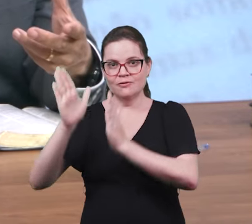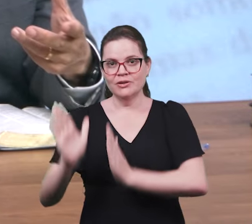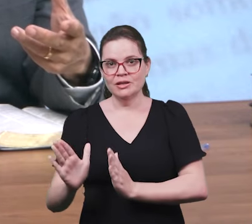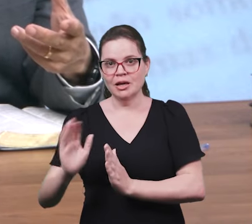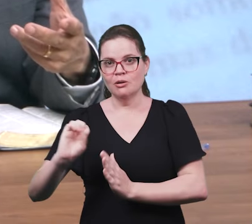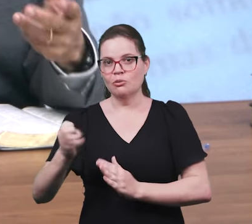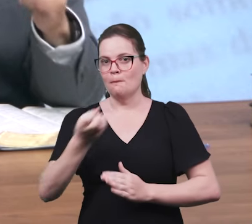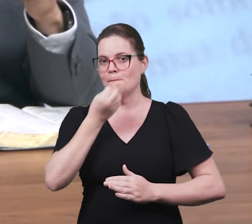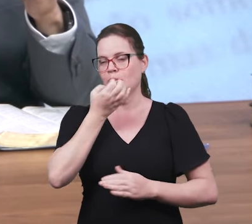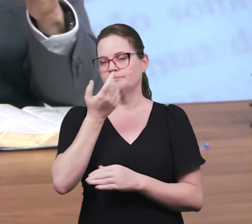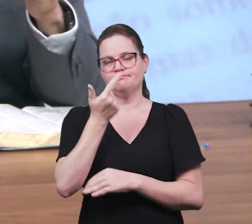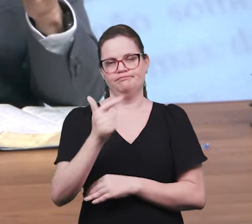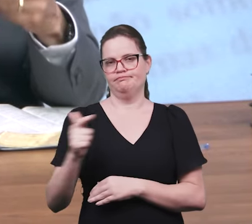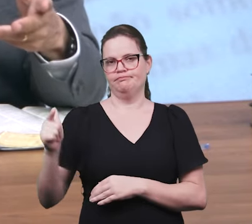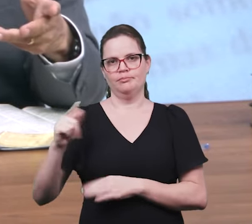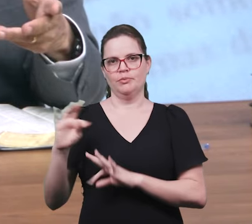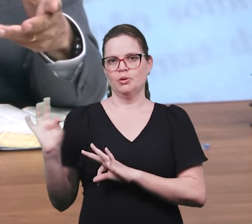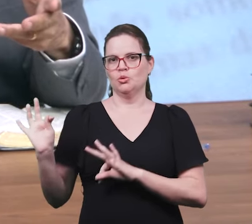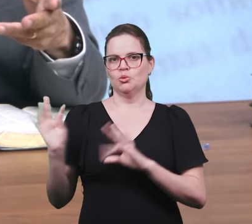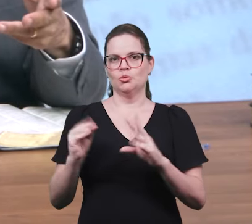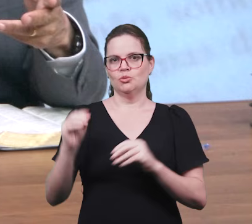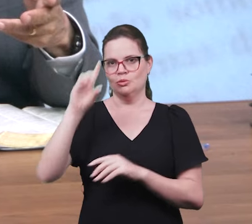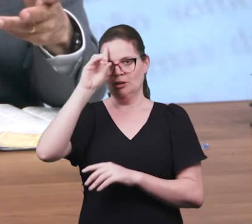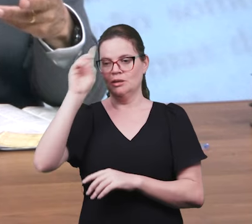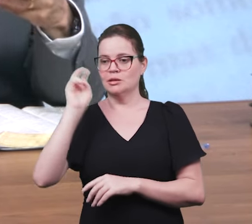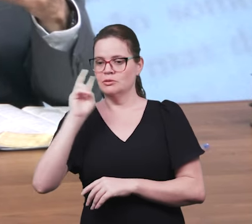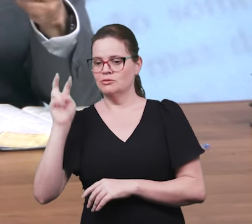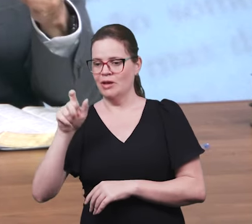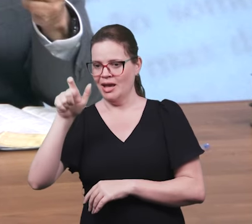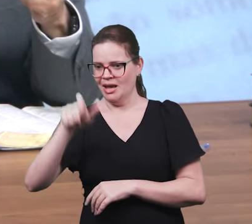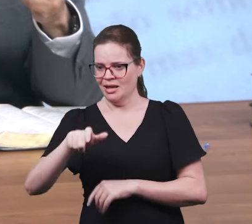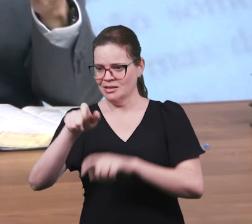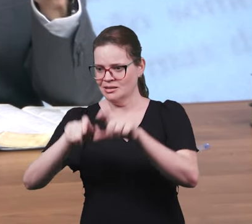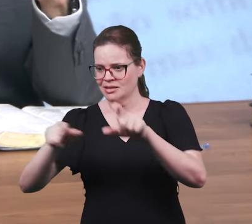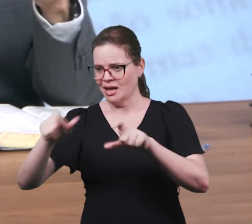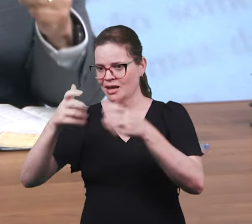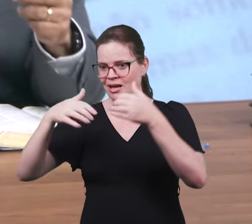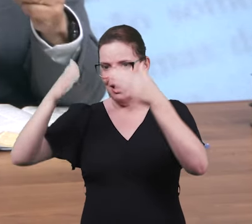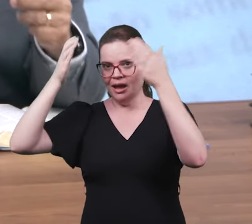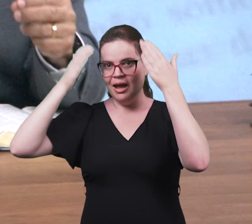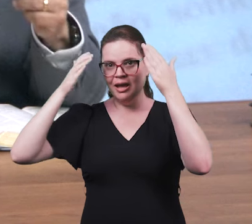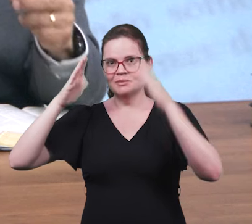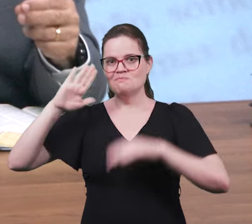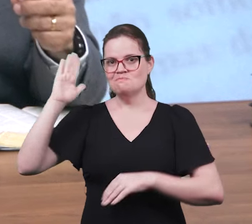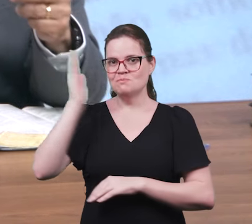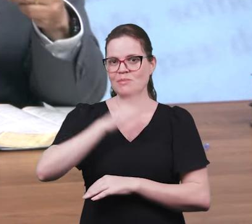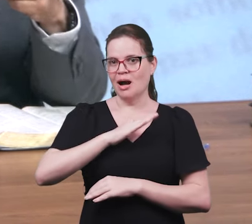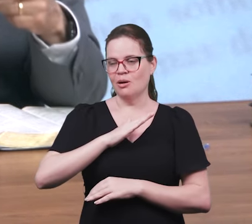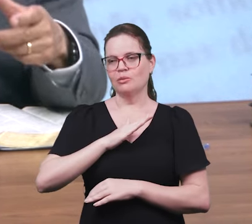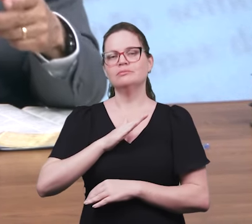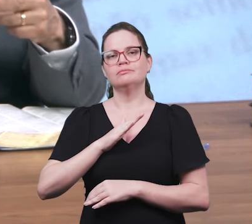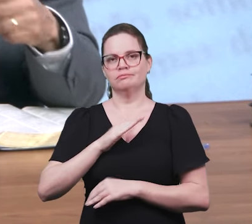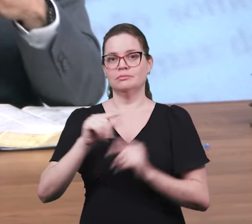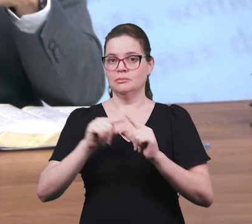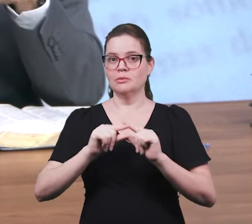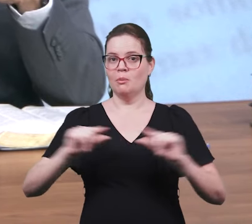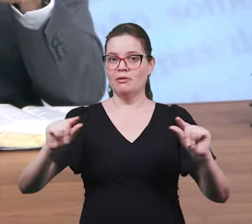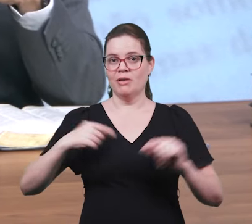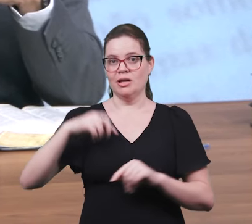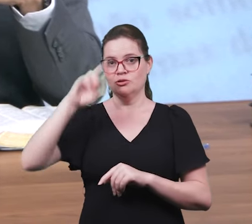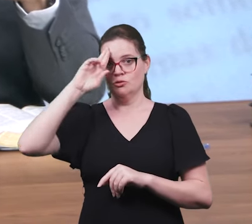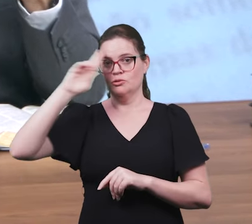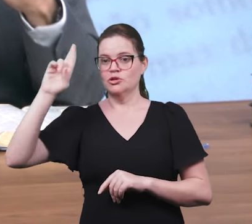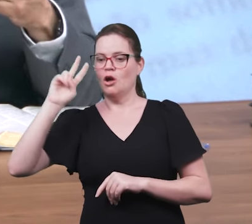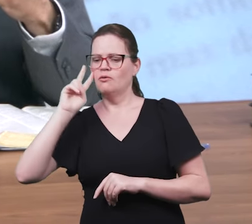bom aos olhos de Deus. A expressão fez o que era mal aos olhos do